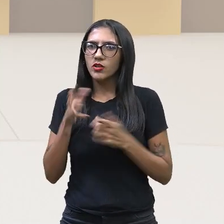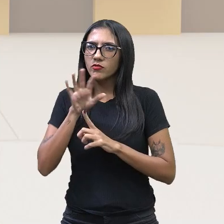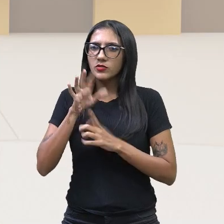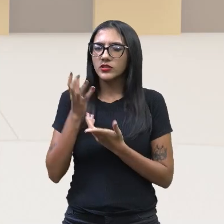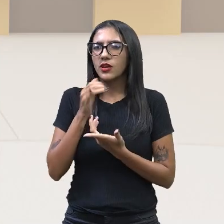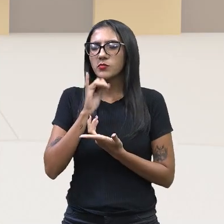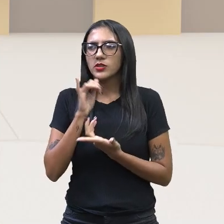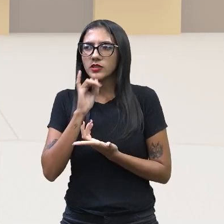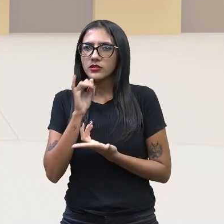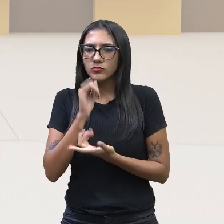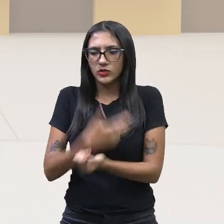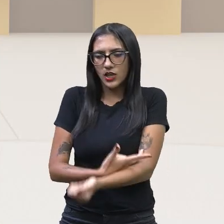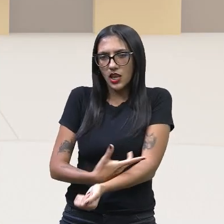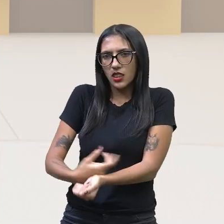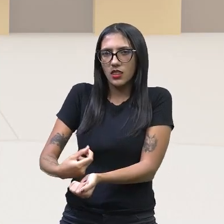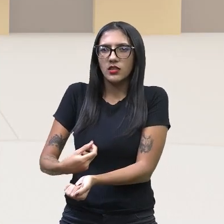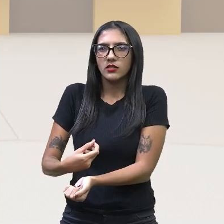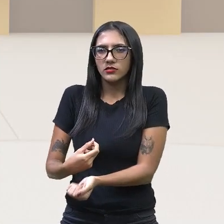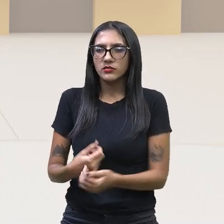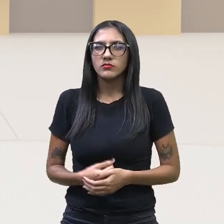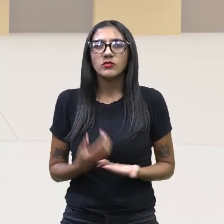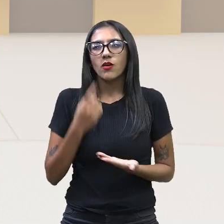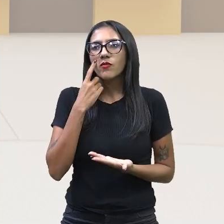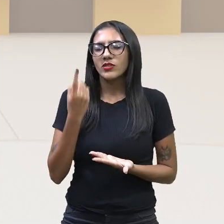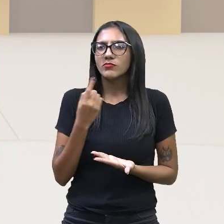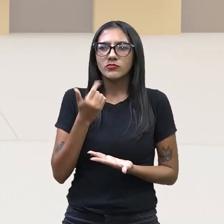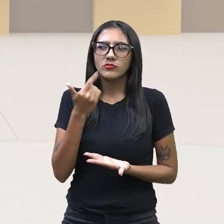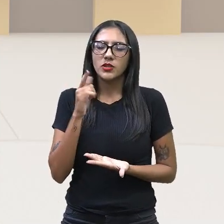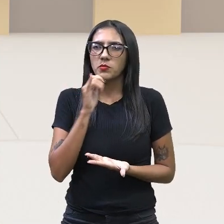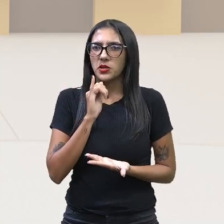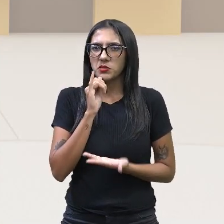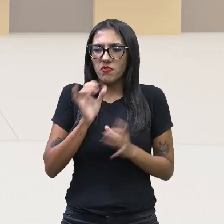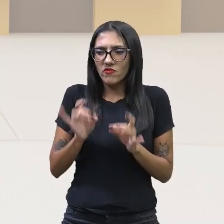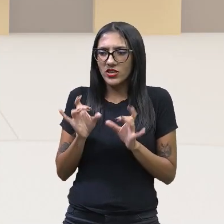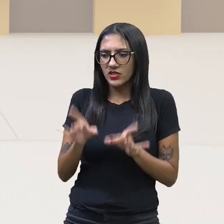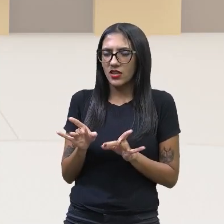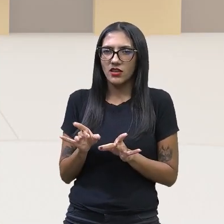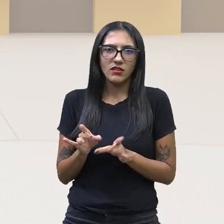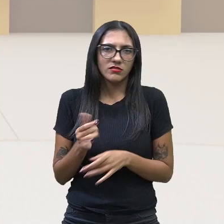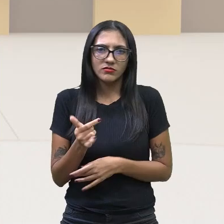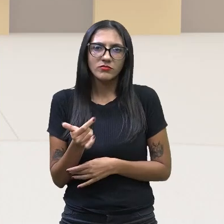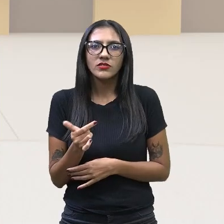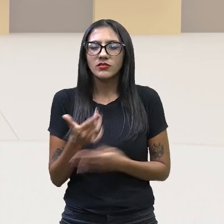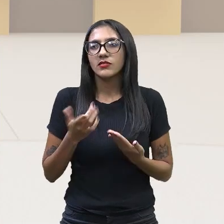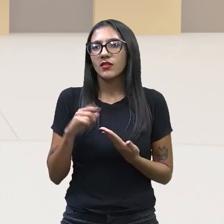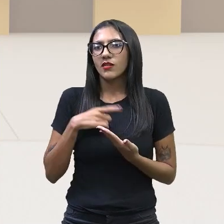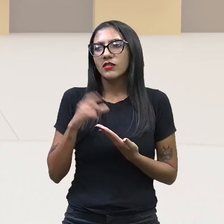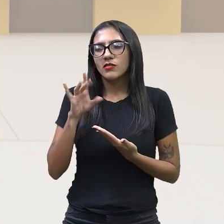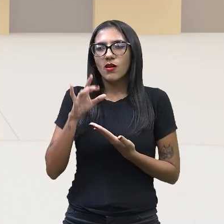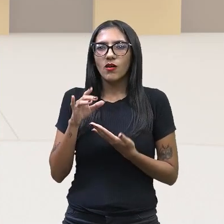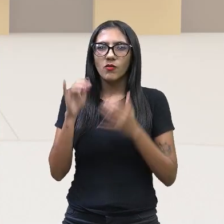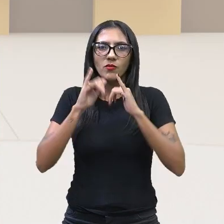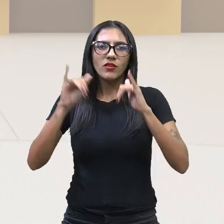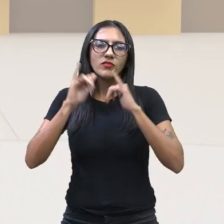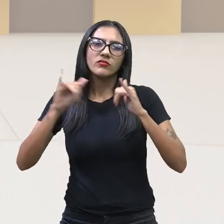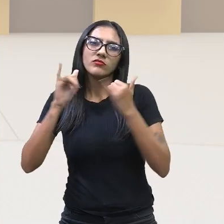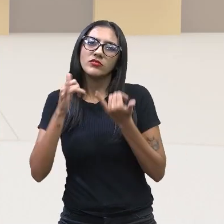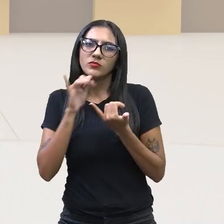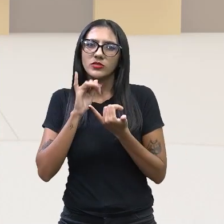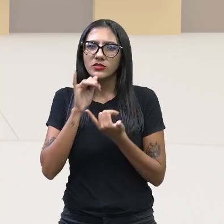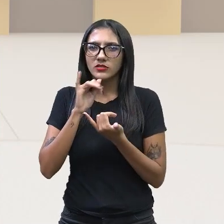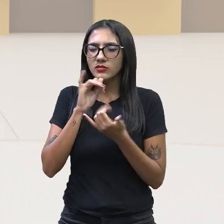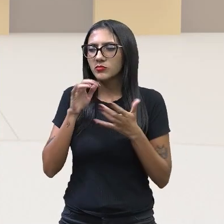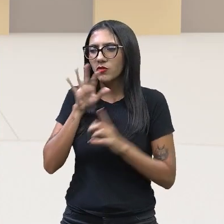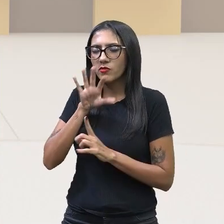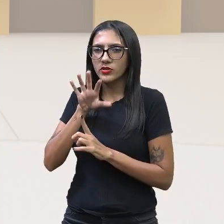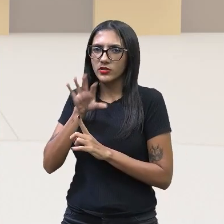de sangue. Então repare que não teve tentativa de vender nenhum produto. Logo, é uma propaganda, né? Propaganda, sensibilizar. E aí a